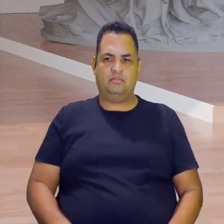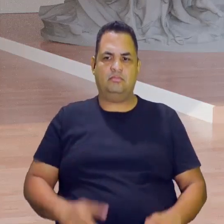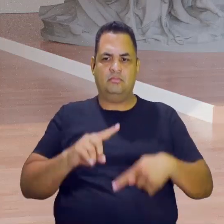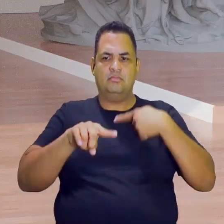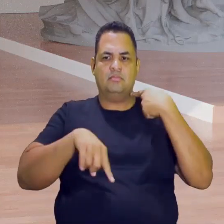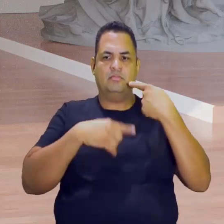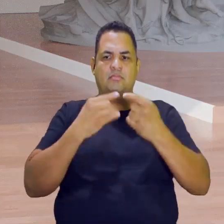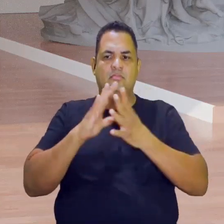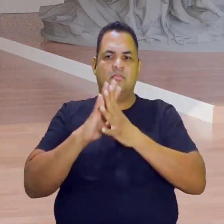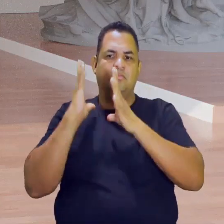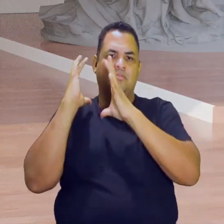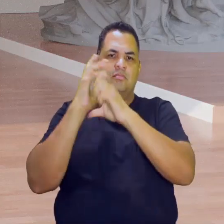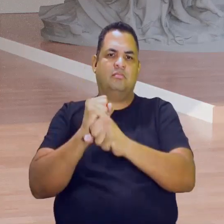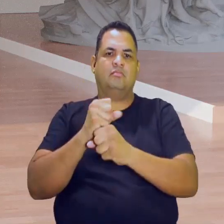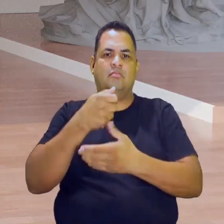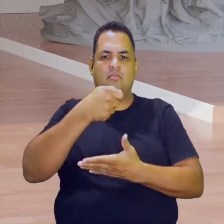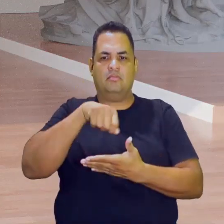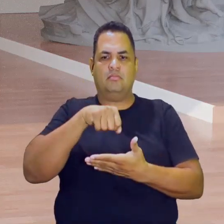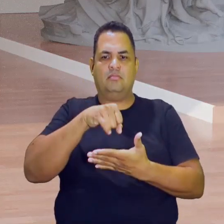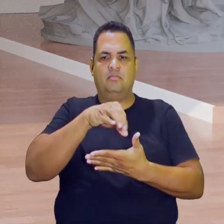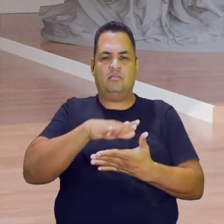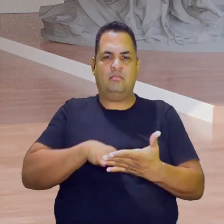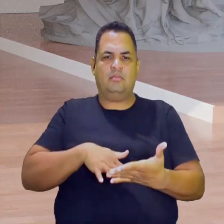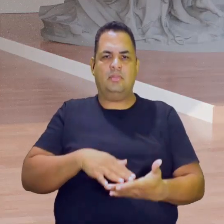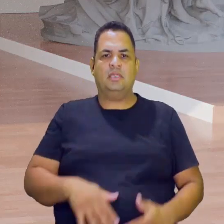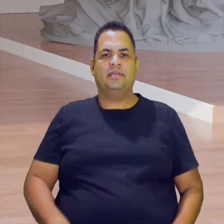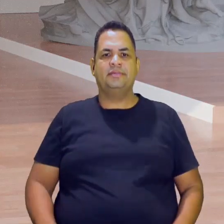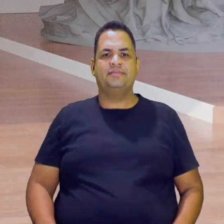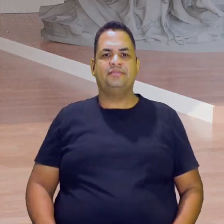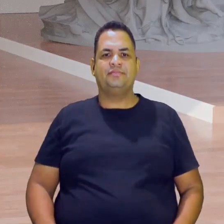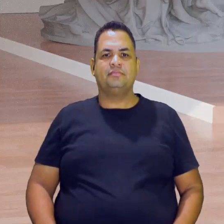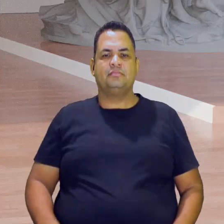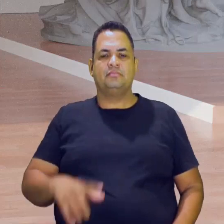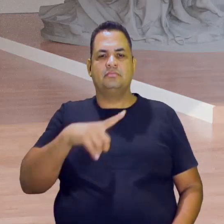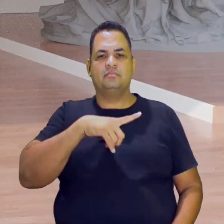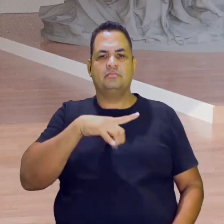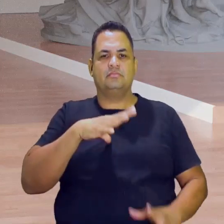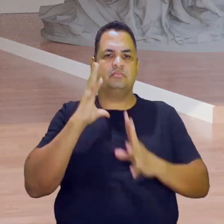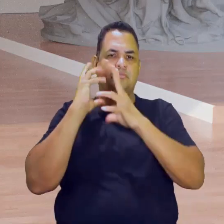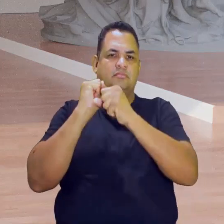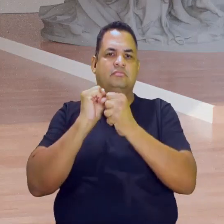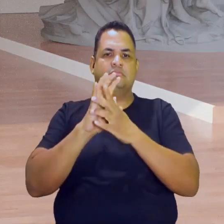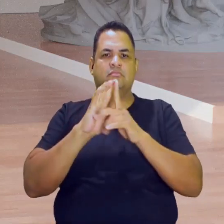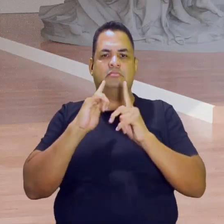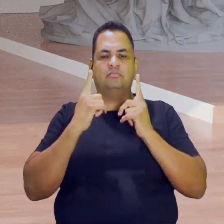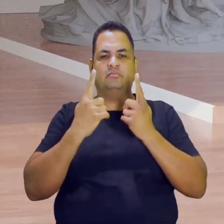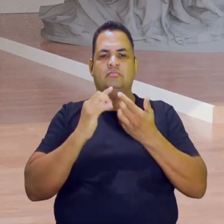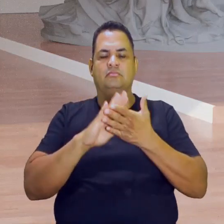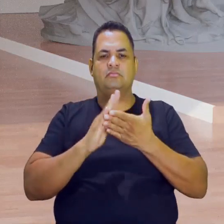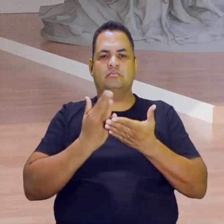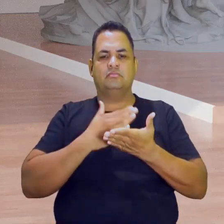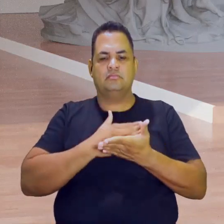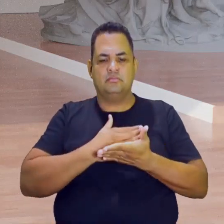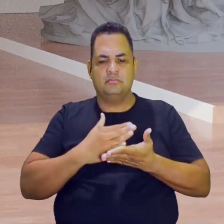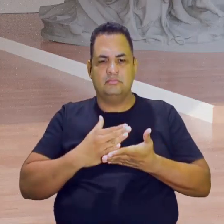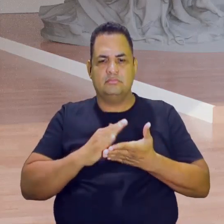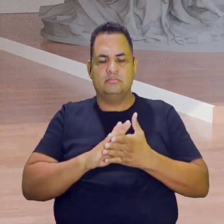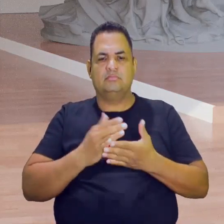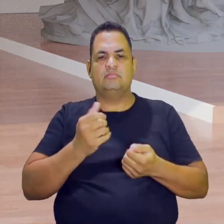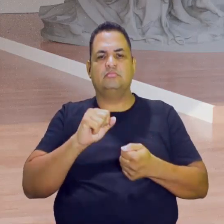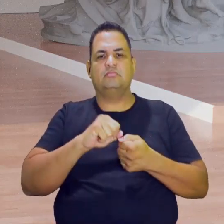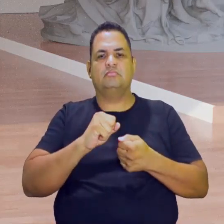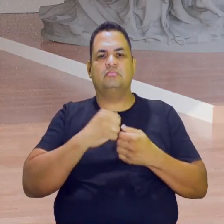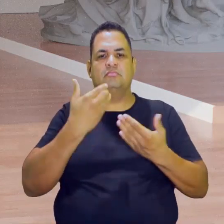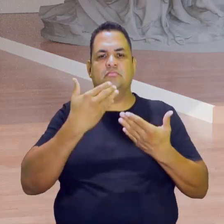Depois dessa revisão, da correção das atividades, teremos só a revisão geral e aí vocês vão partir para a